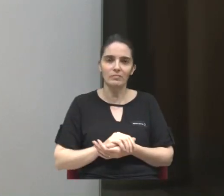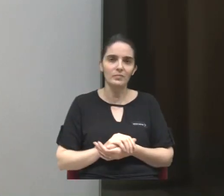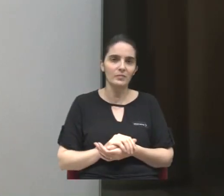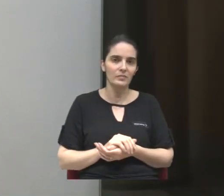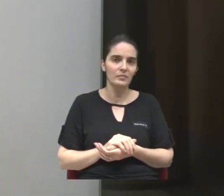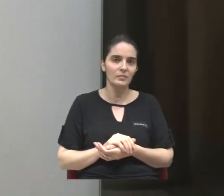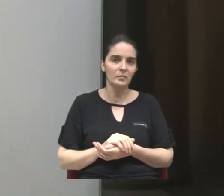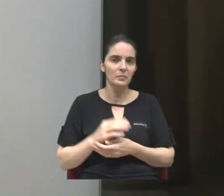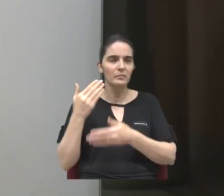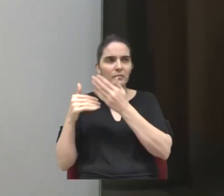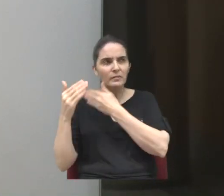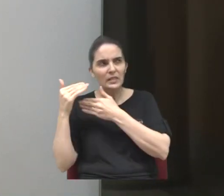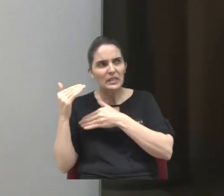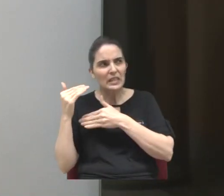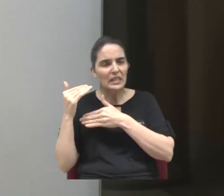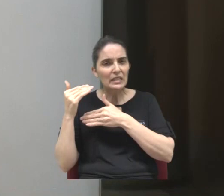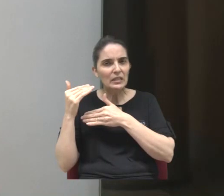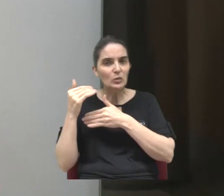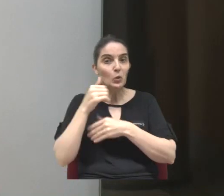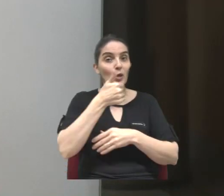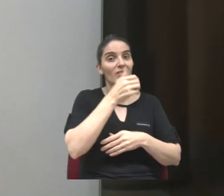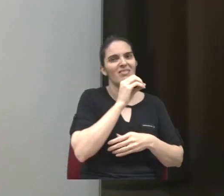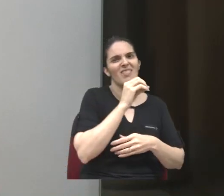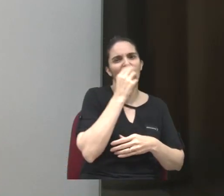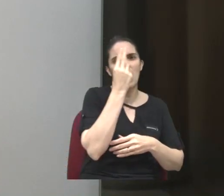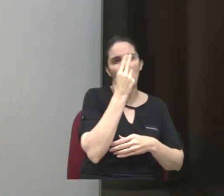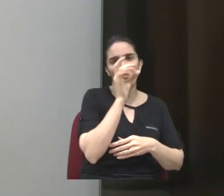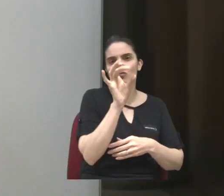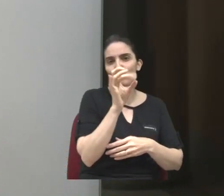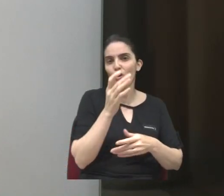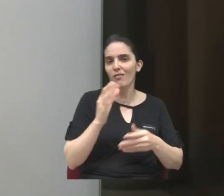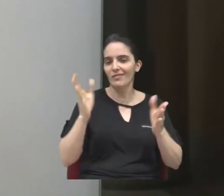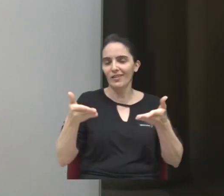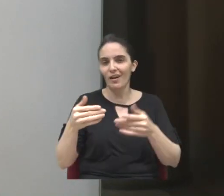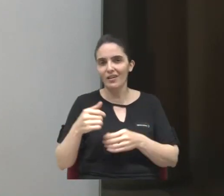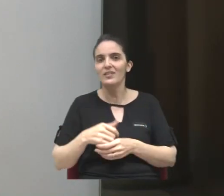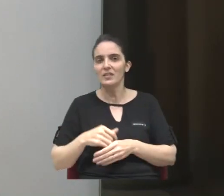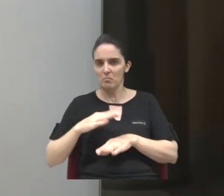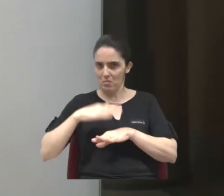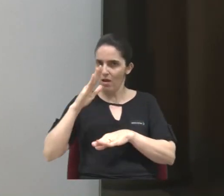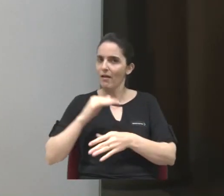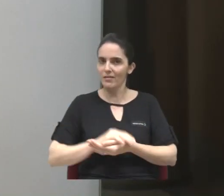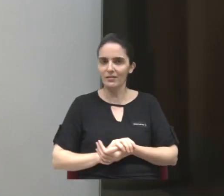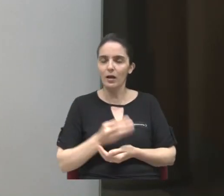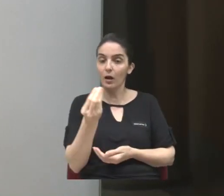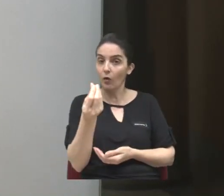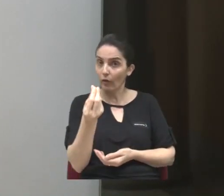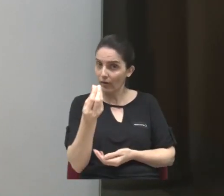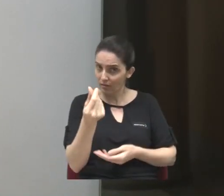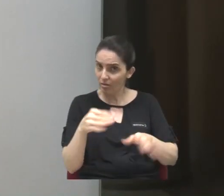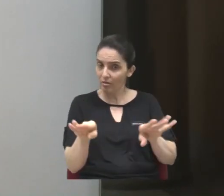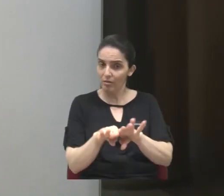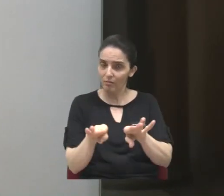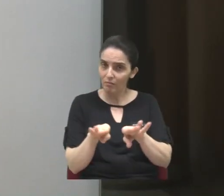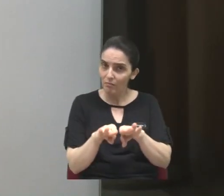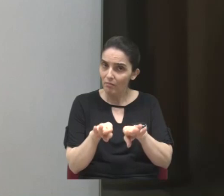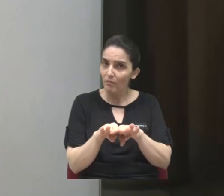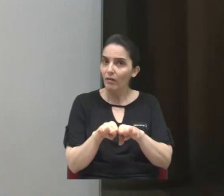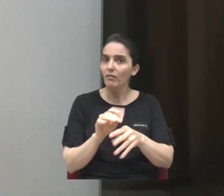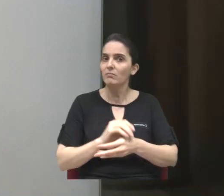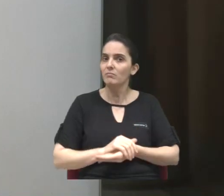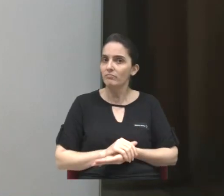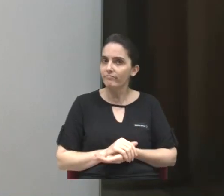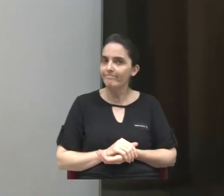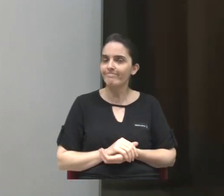10 ambulâncias no município, e a qualidade também dessas ambulâncias é um ponto